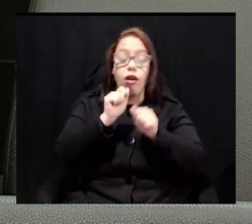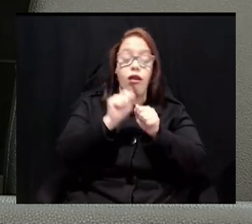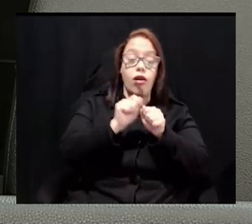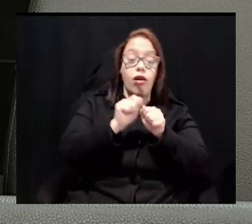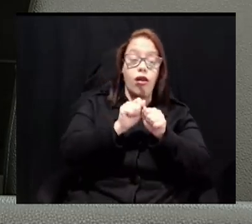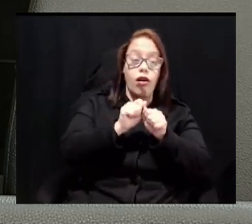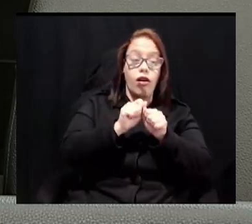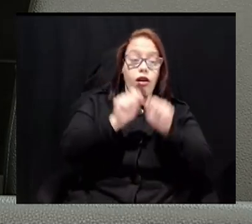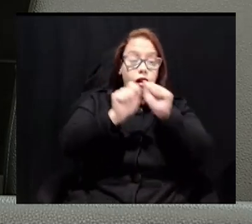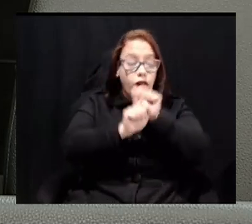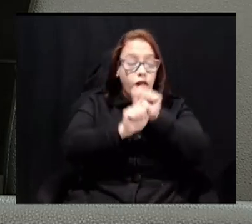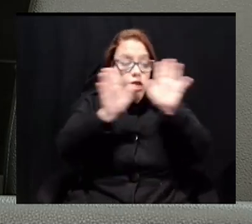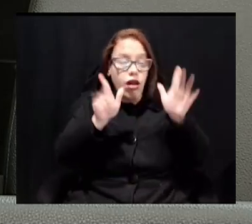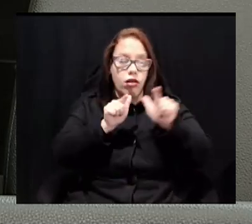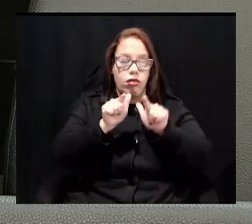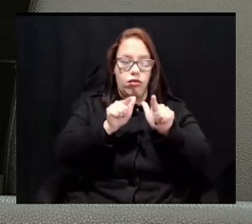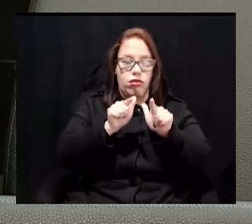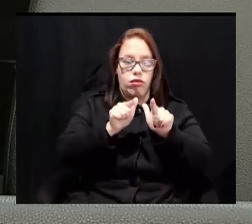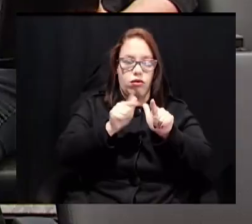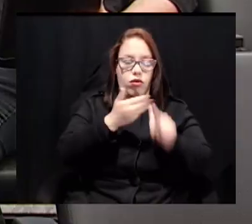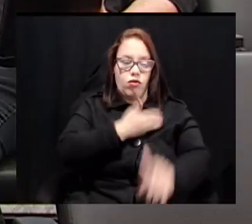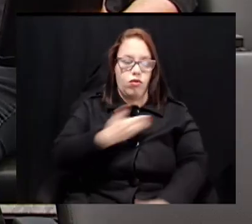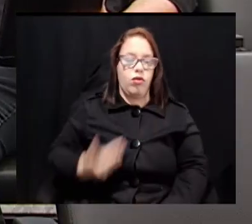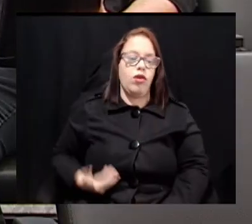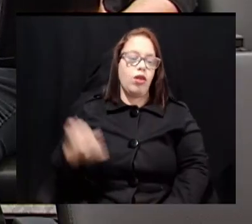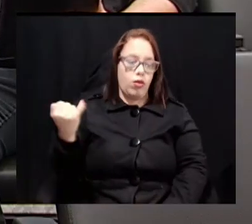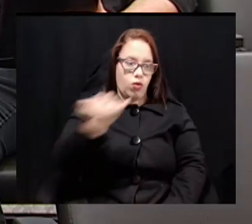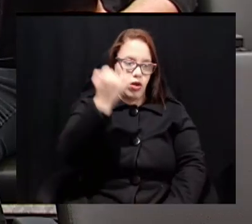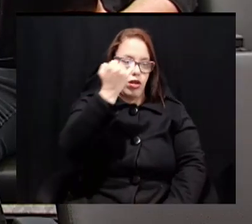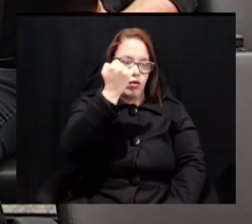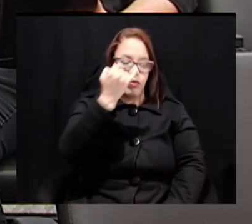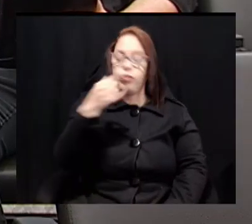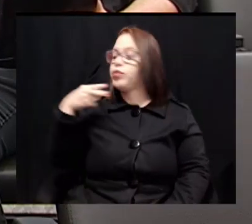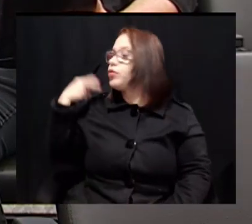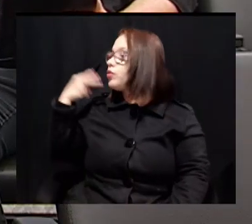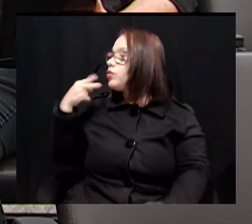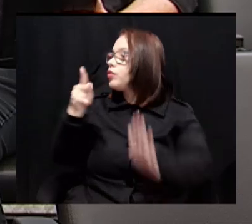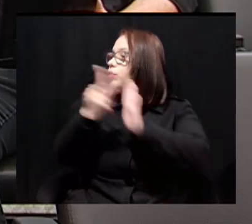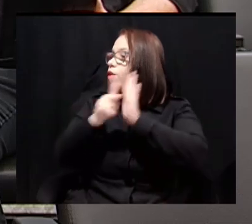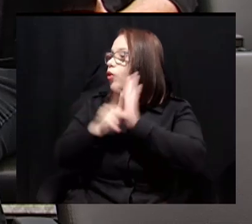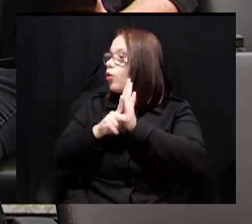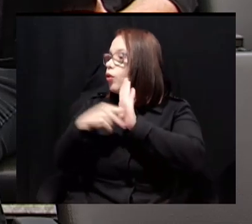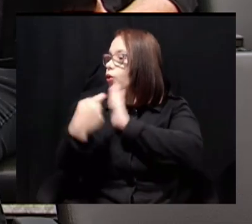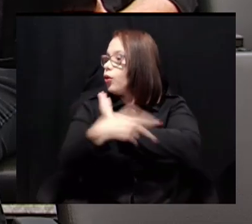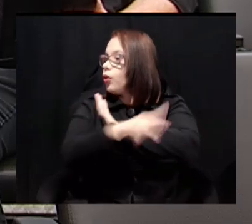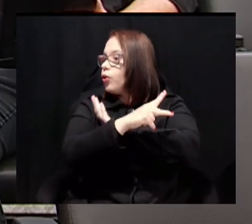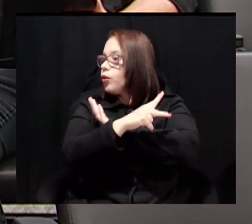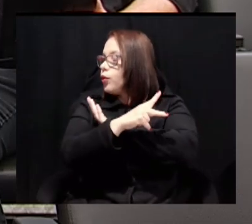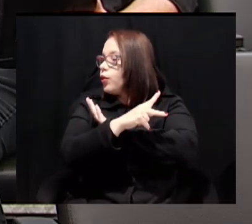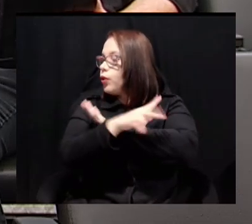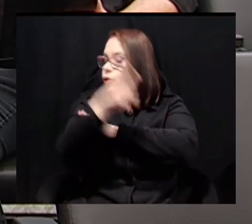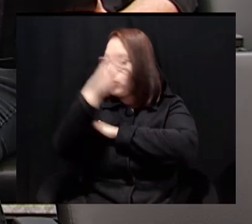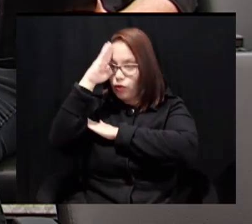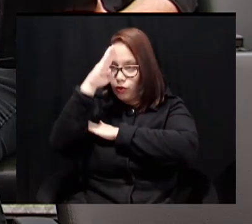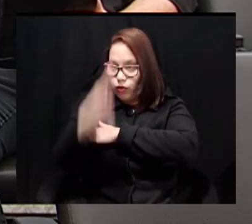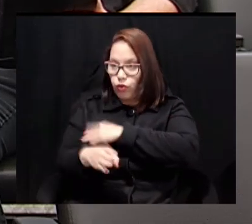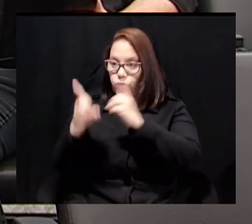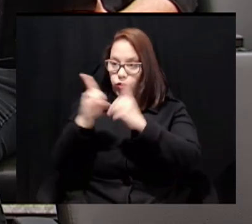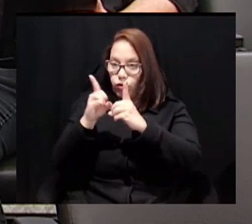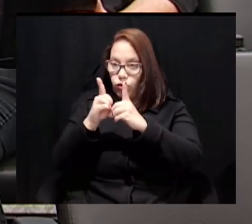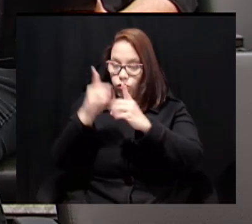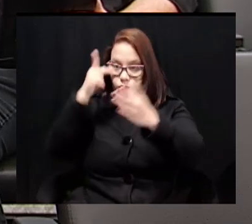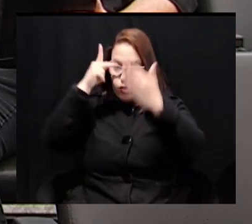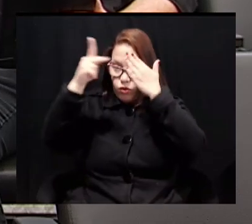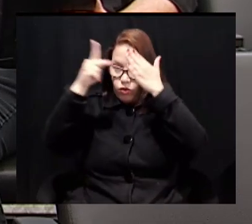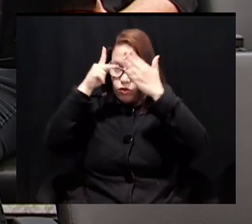também governamental. Eu acho que é importante isso. Vereador, outro projeto seu garante a prioridade de atendimento psicossocial no Sistema